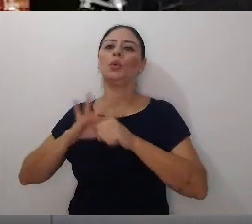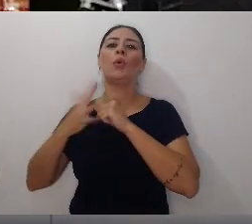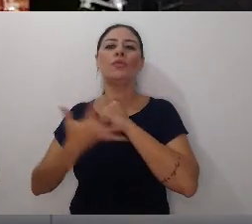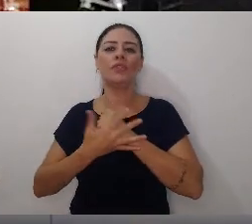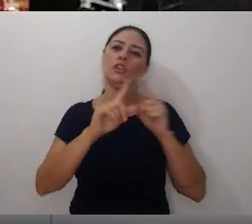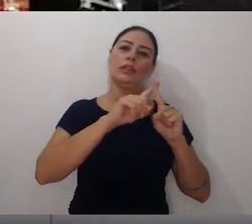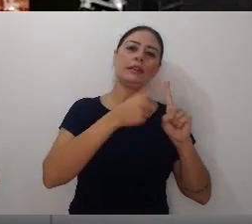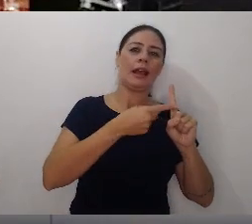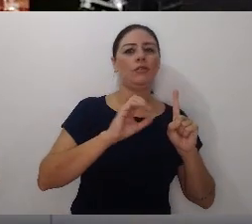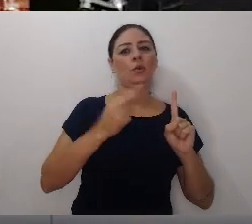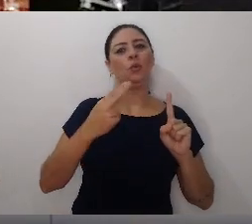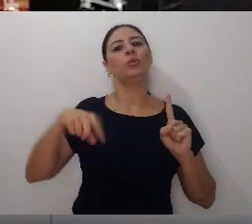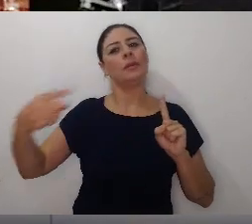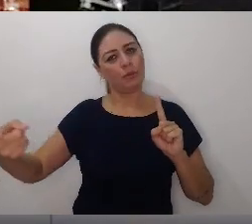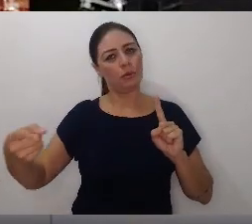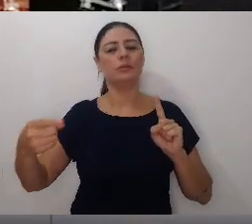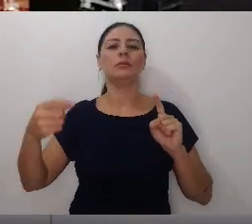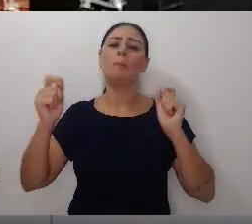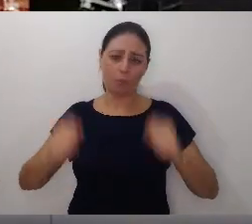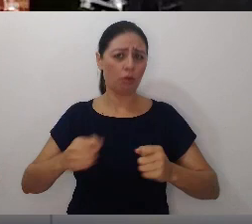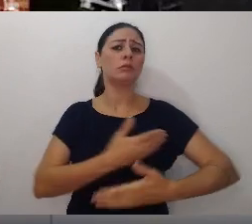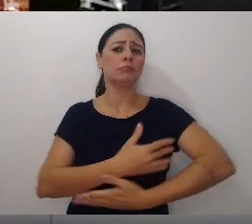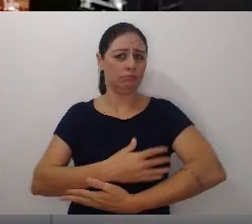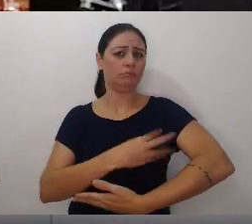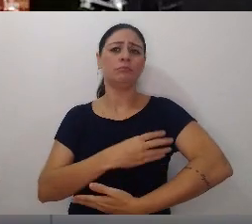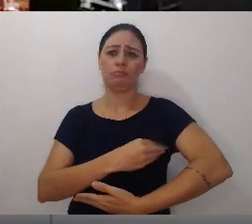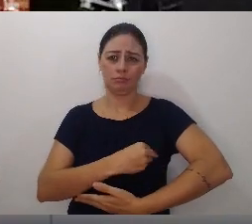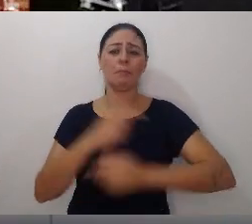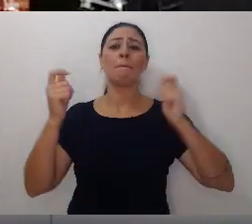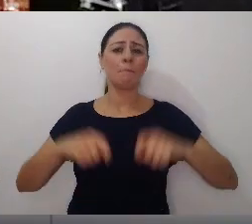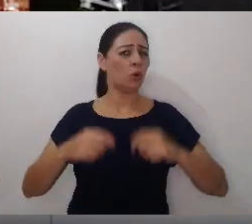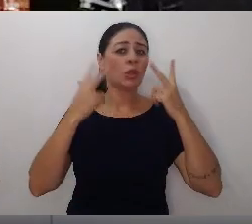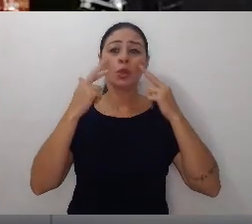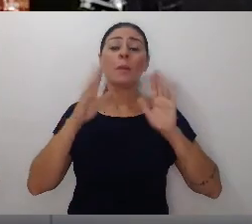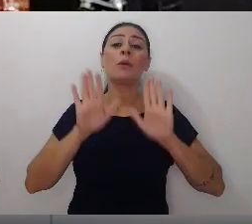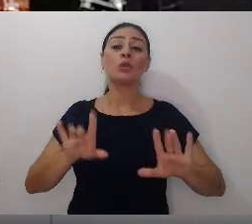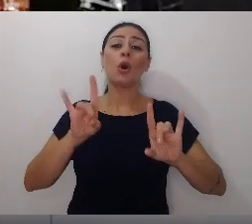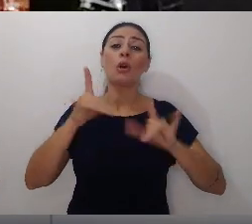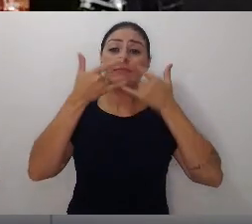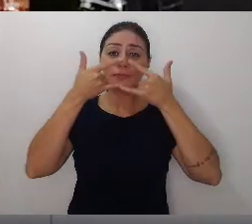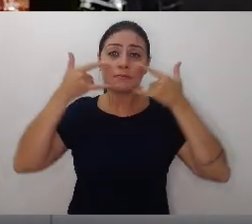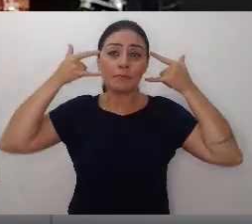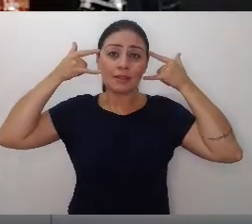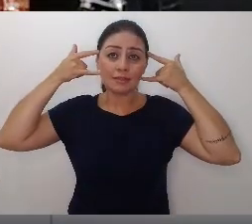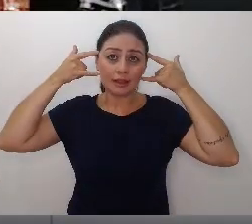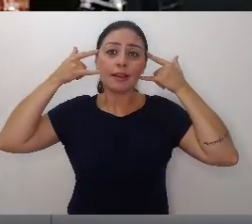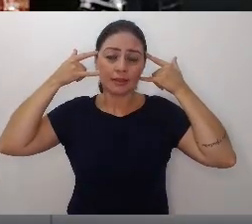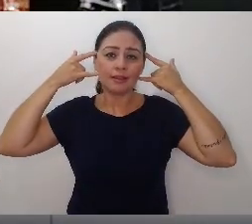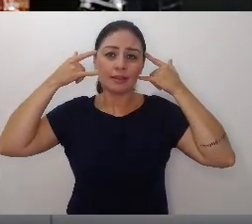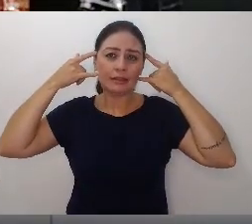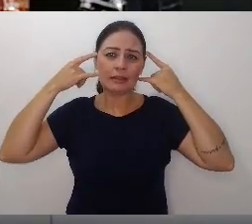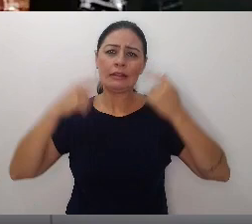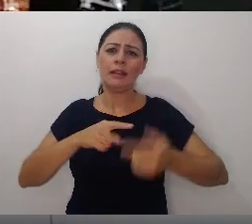abortar esse plano. A amamentação, então, quando a mãe tem Covid ou intragestacional ou logo depois, ela pode